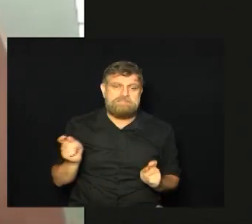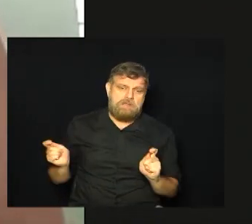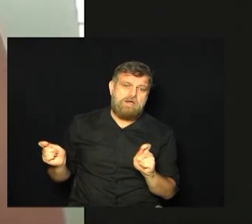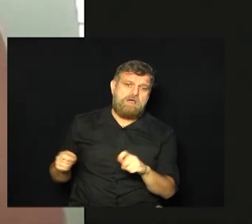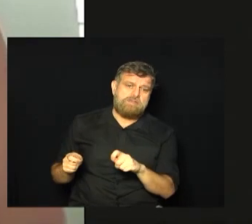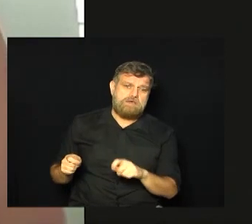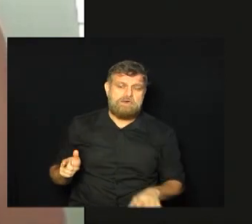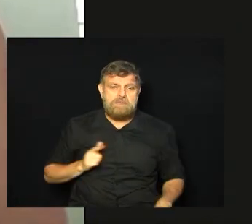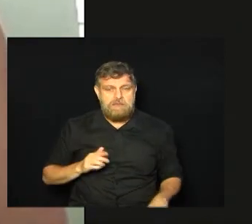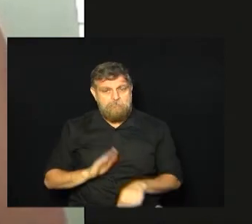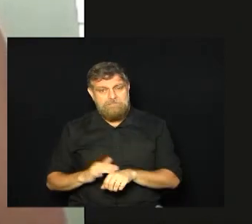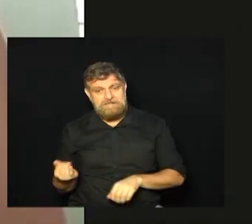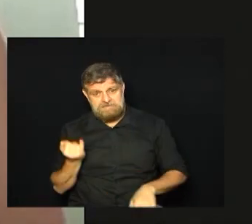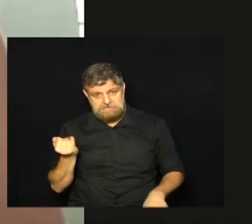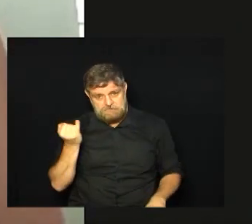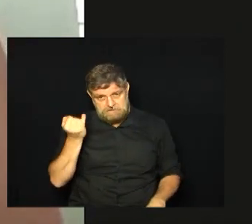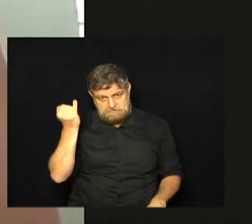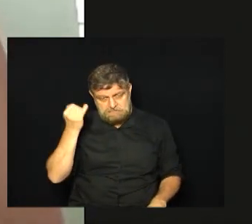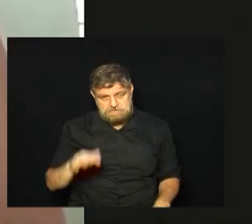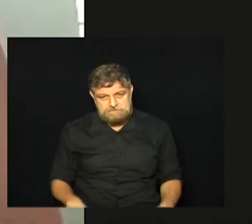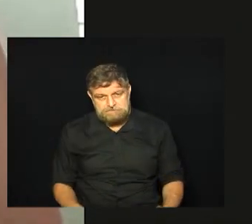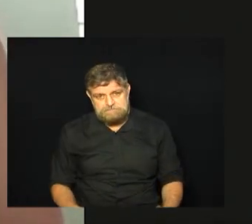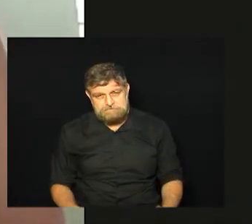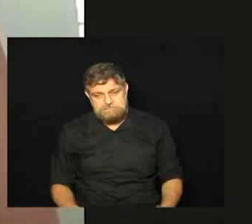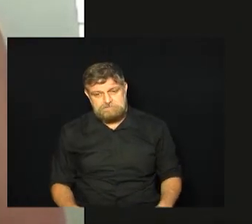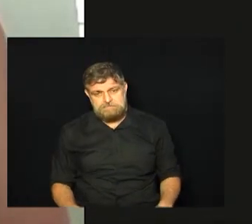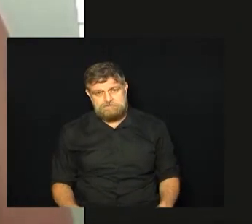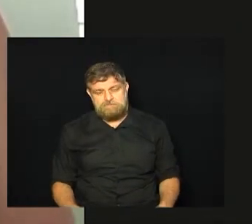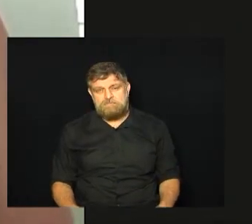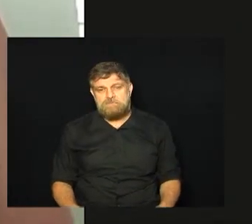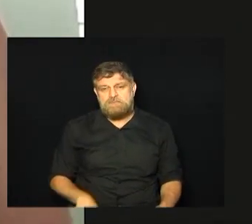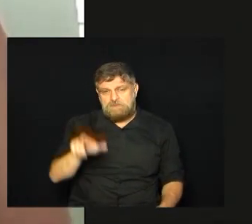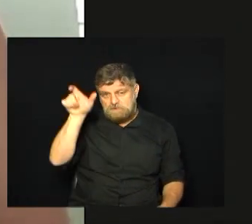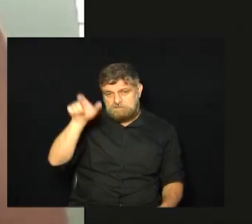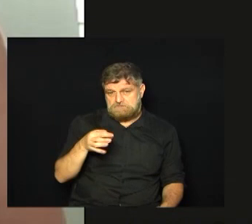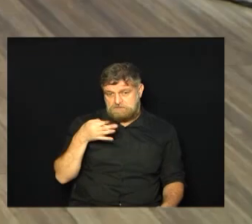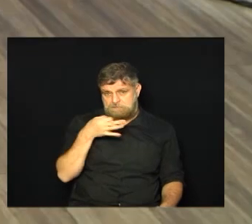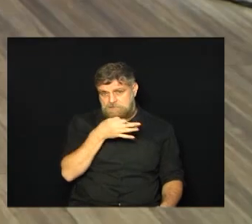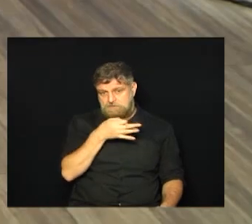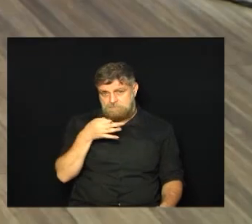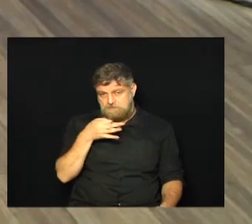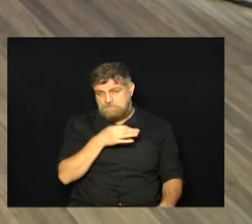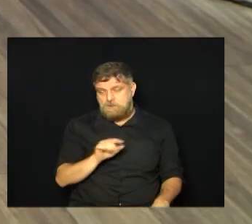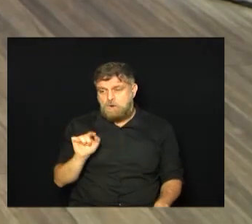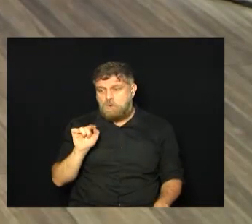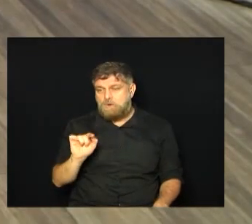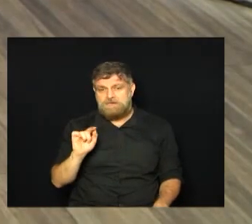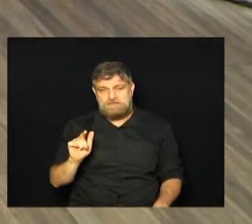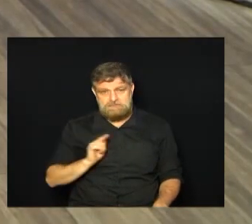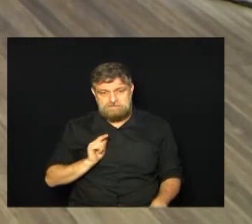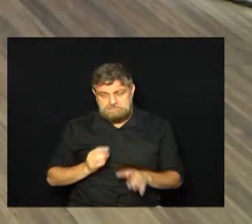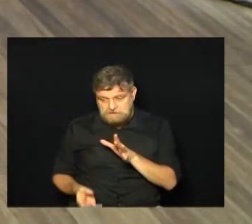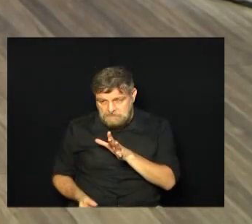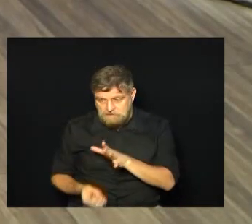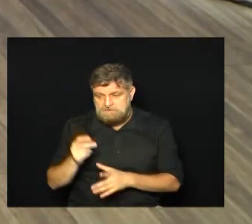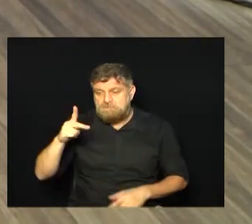E isso é o mais importante. Uhum. Ô, Jenny, você falou que alguns fatos que aconteceram